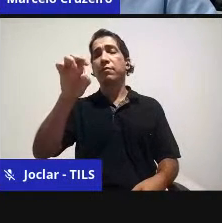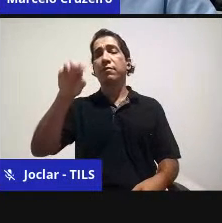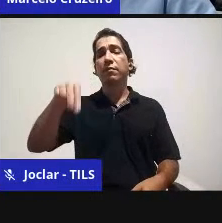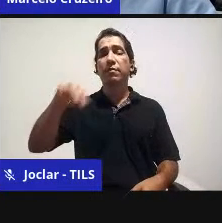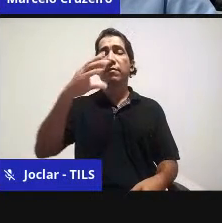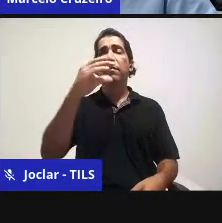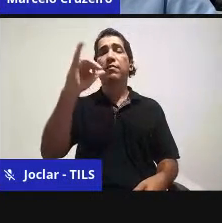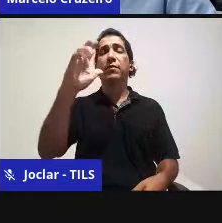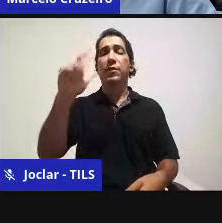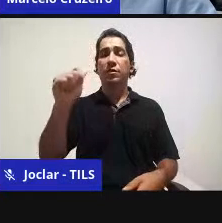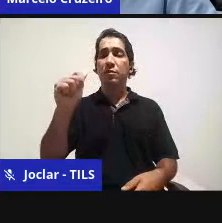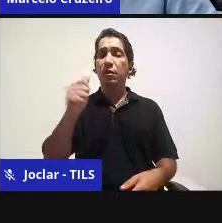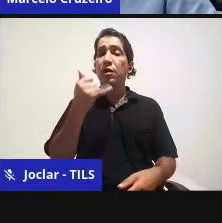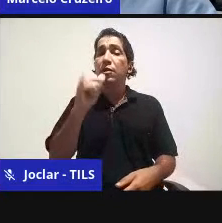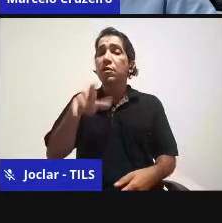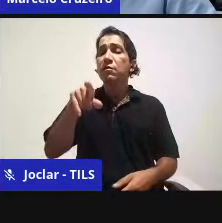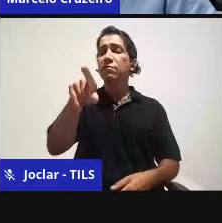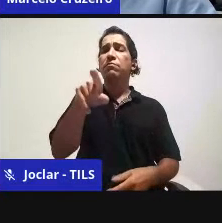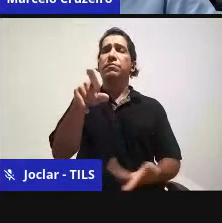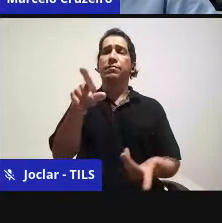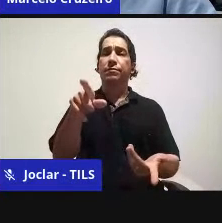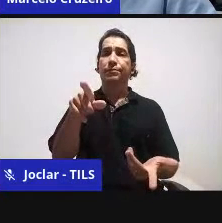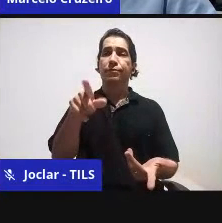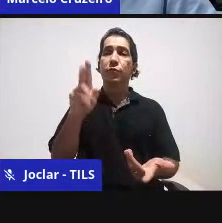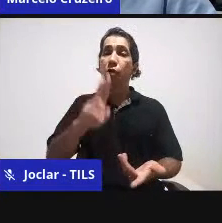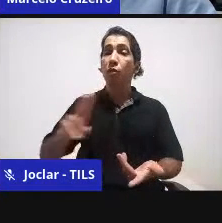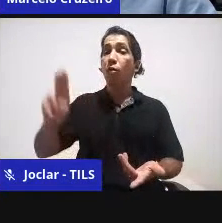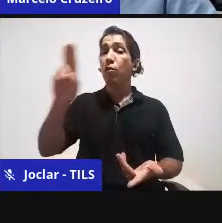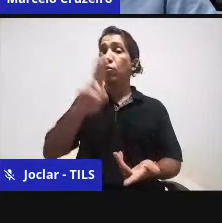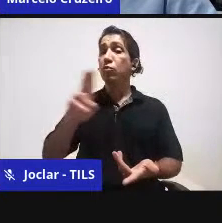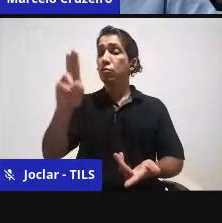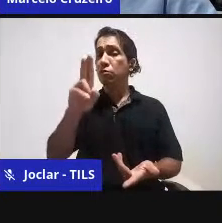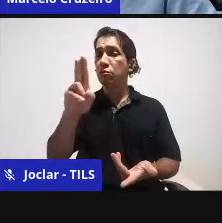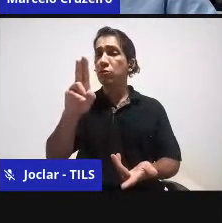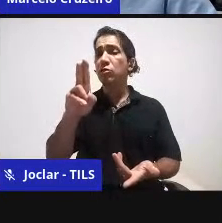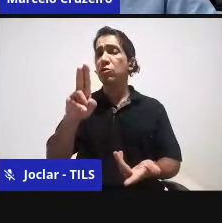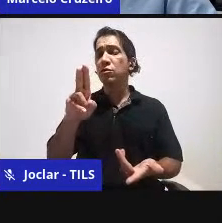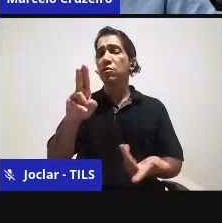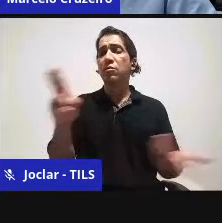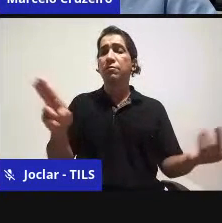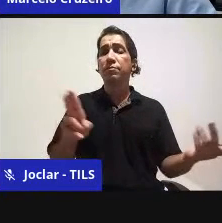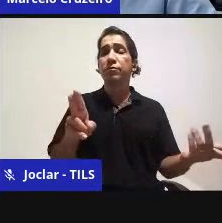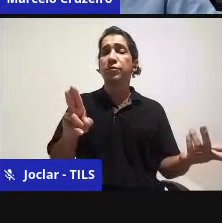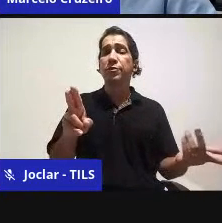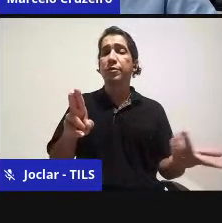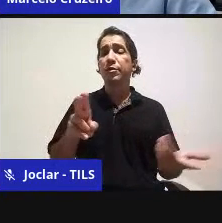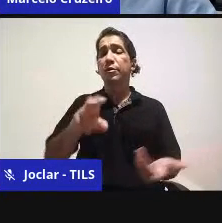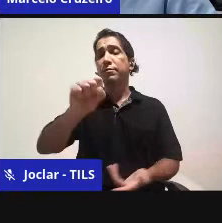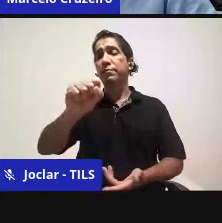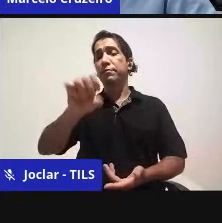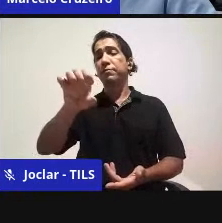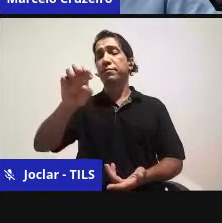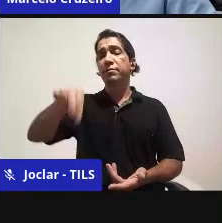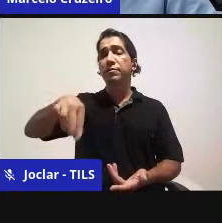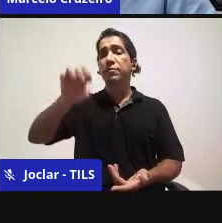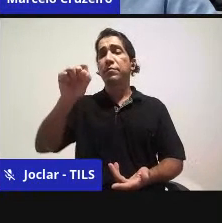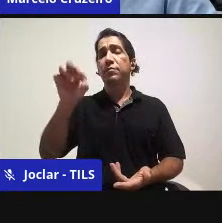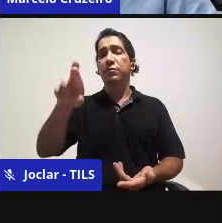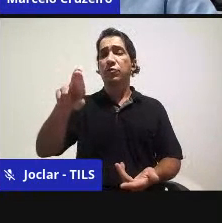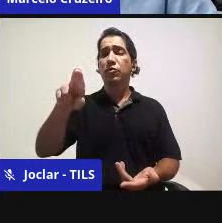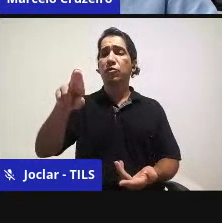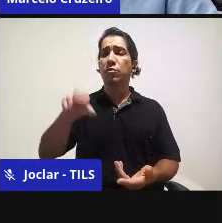dados, certo? Se você sensorizou e você tem dados, então você começa a formar o seu data